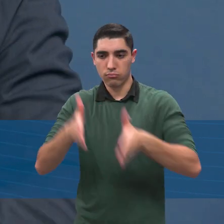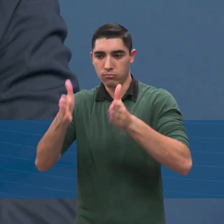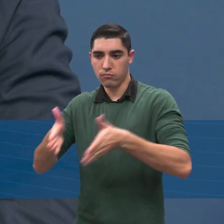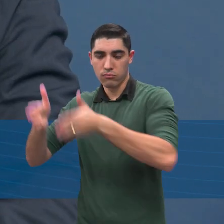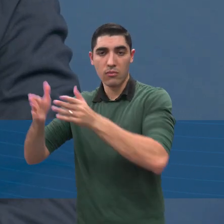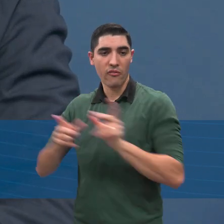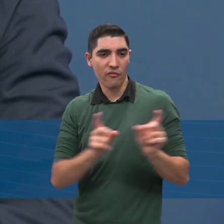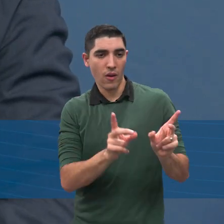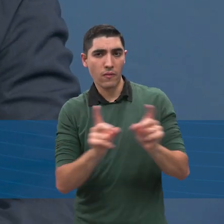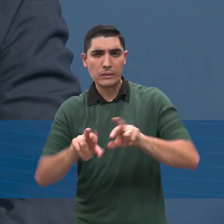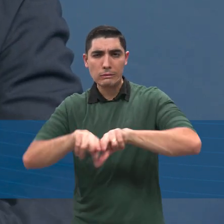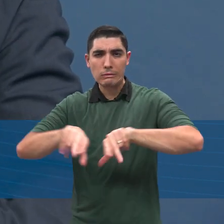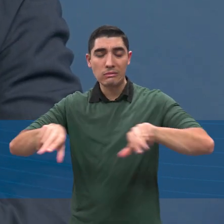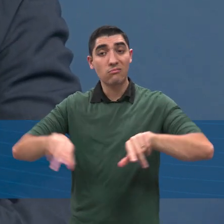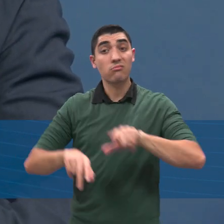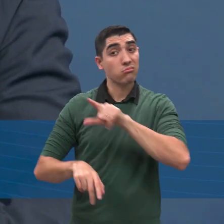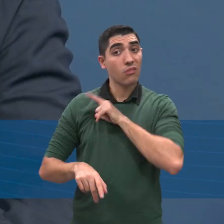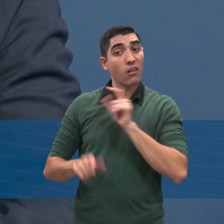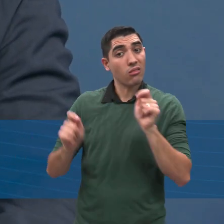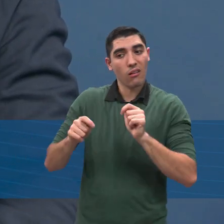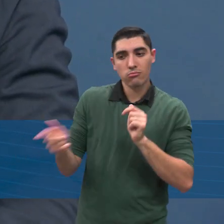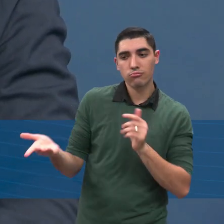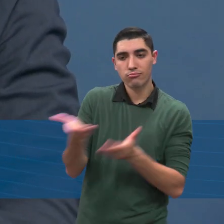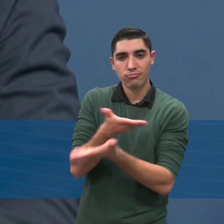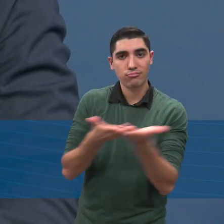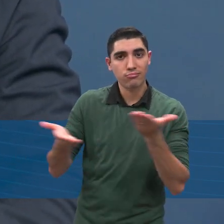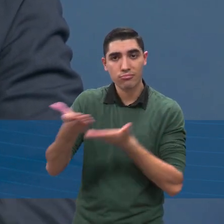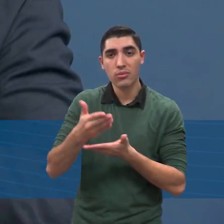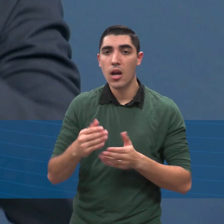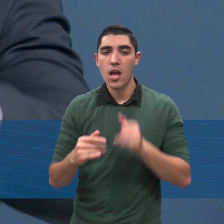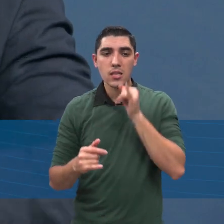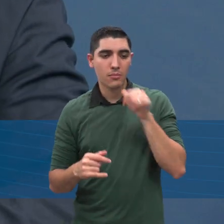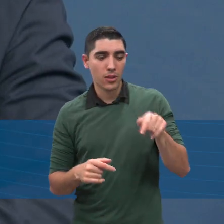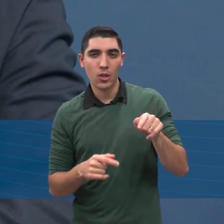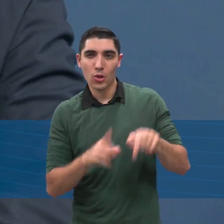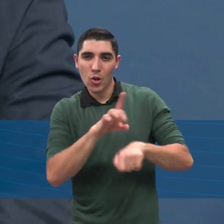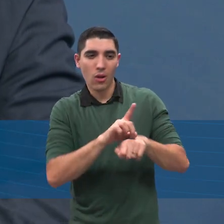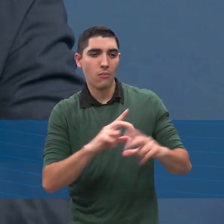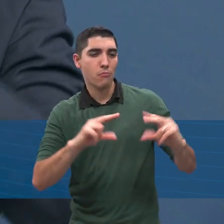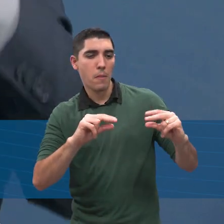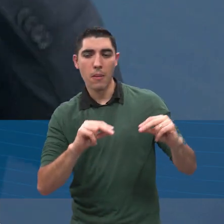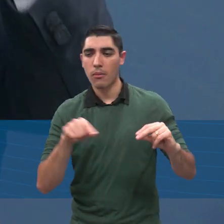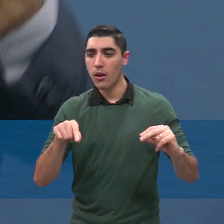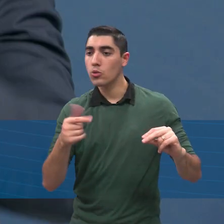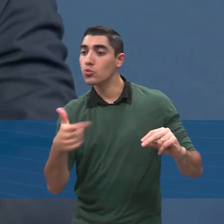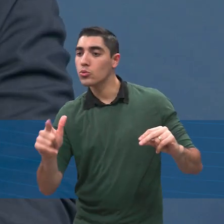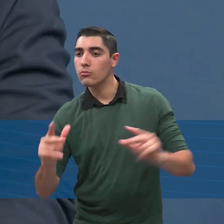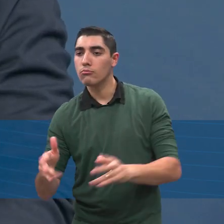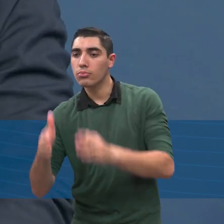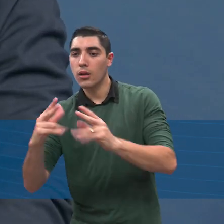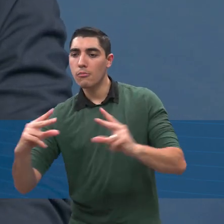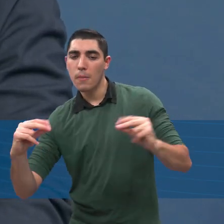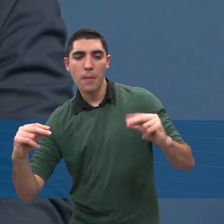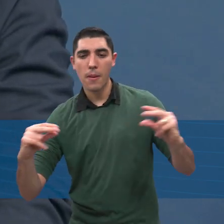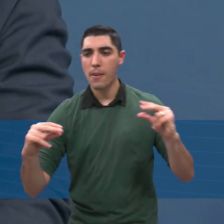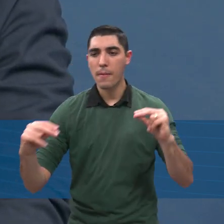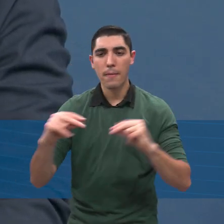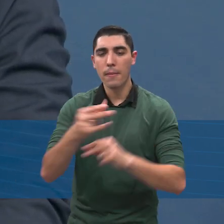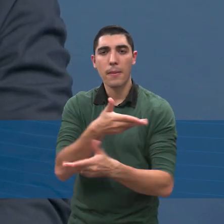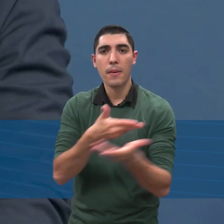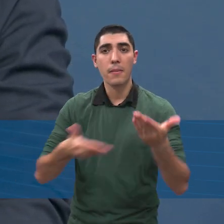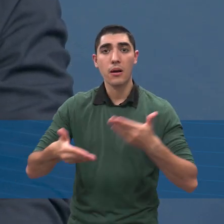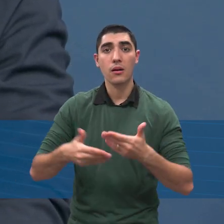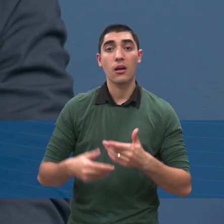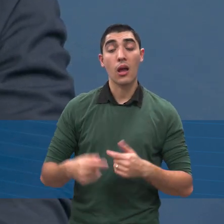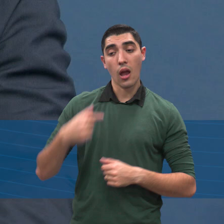proprietários. Então, acontece bastante isso, essa interação, né? De um conversa com o outro, tá ali, fala com o cara do outro lado, né? E